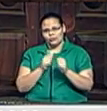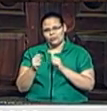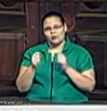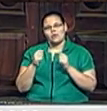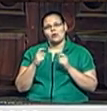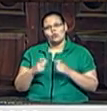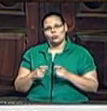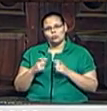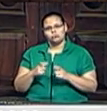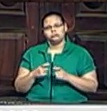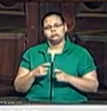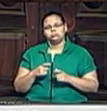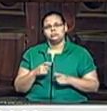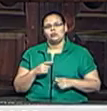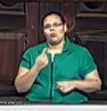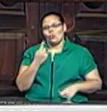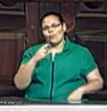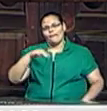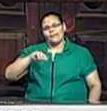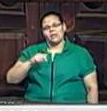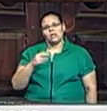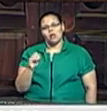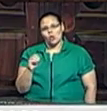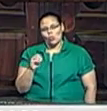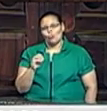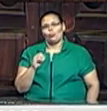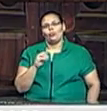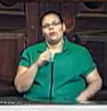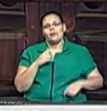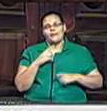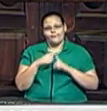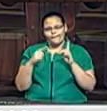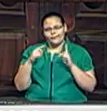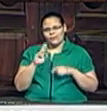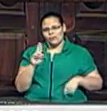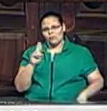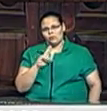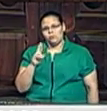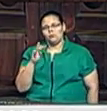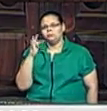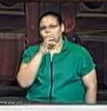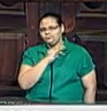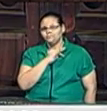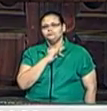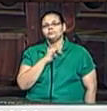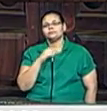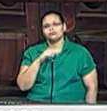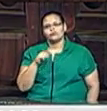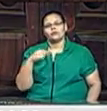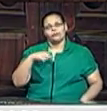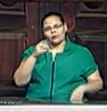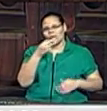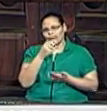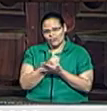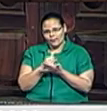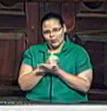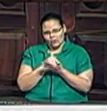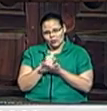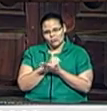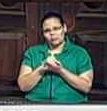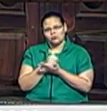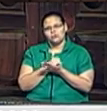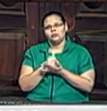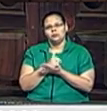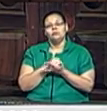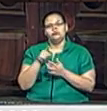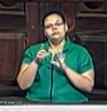de R$ 1,5 milhão. Isso é significativo porque esse dinheiro vai para a farmácia, vai para a drogaria e